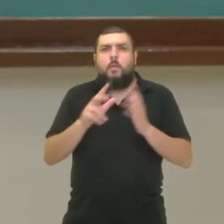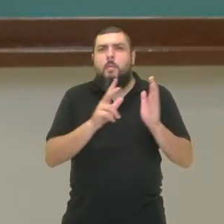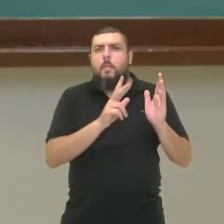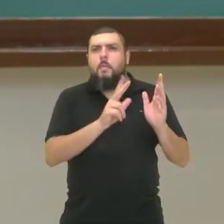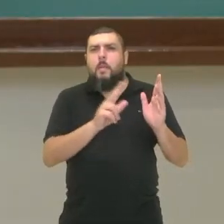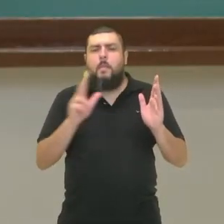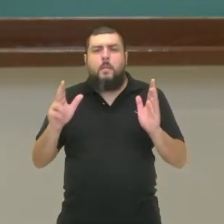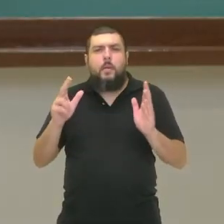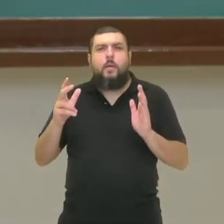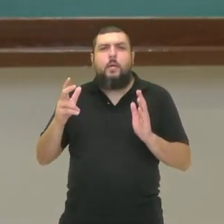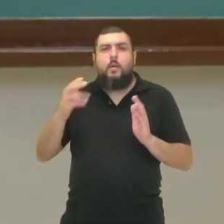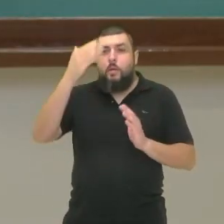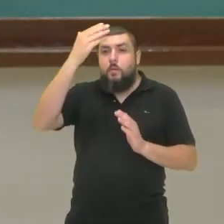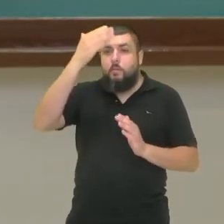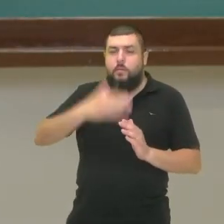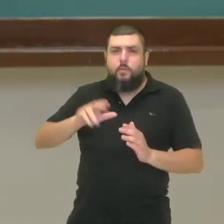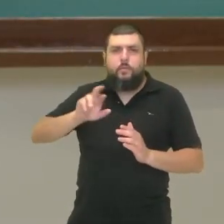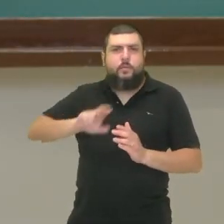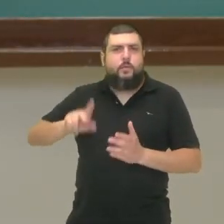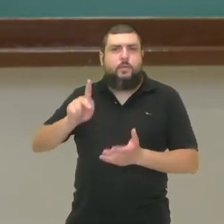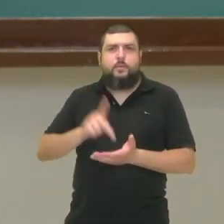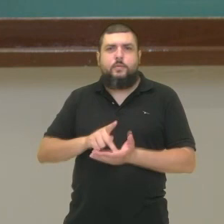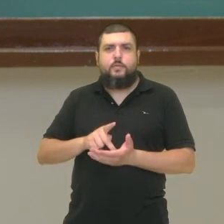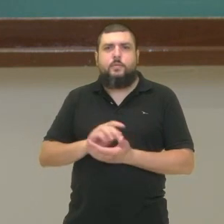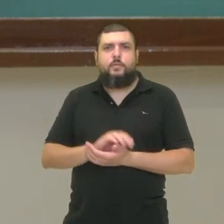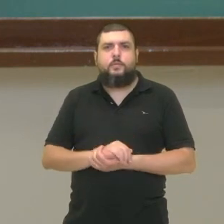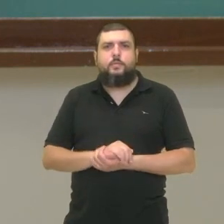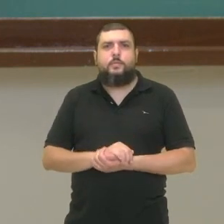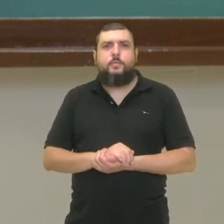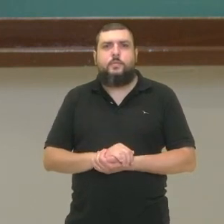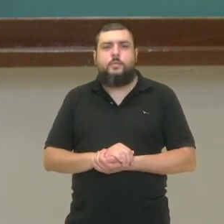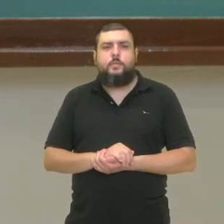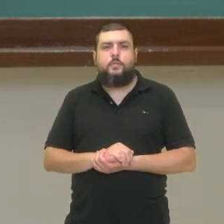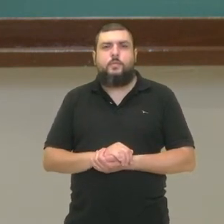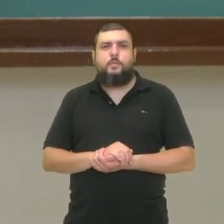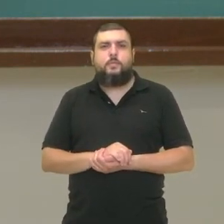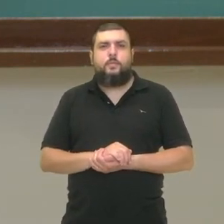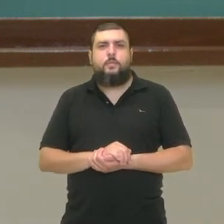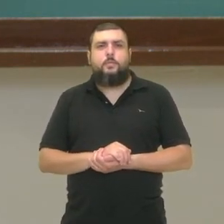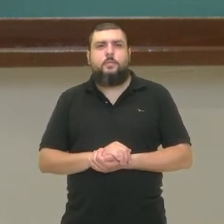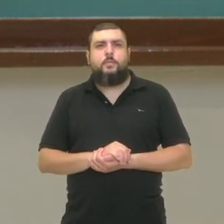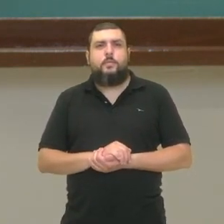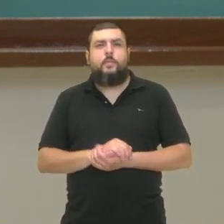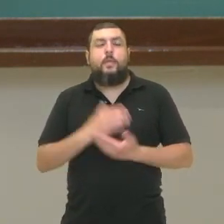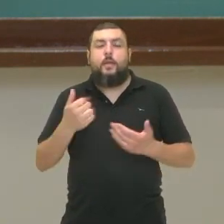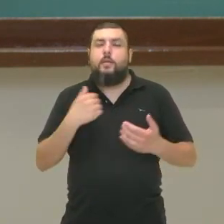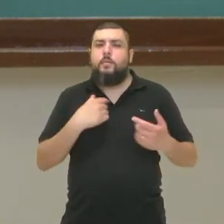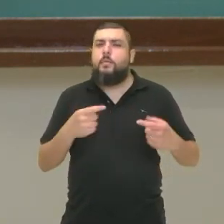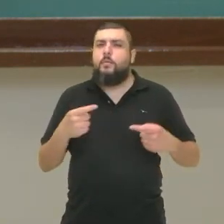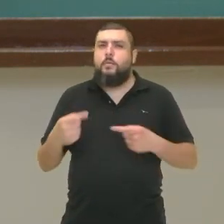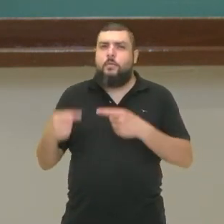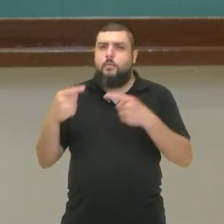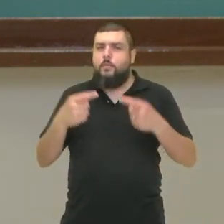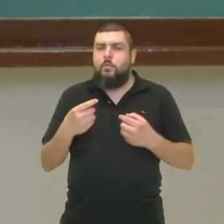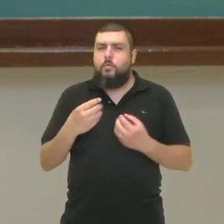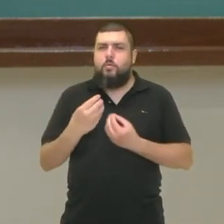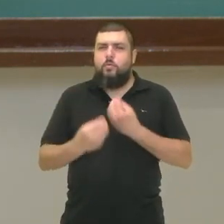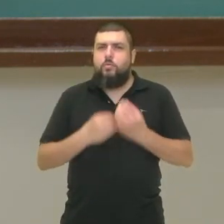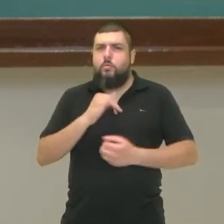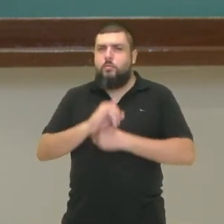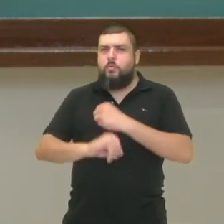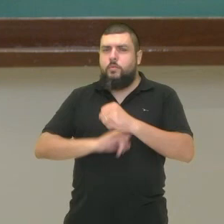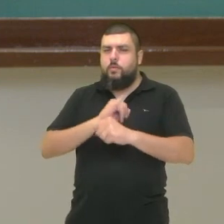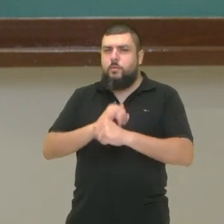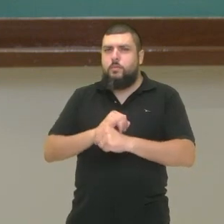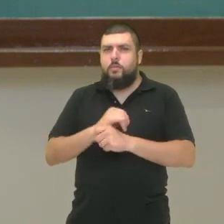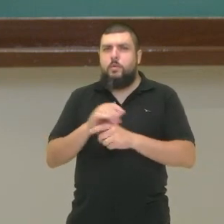observou que a minha proposta qual é? Um debate de como agir online. E eu